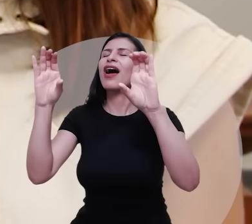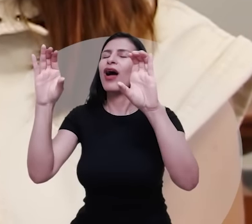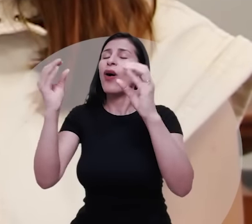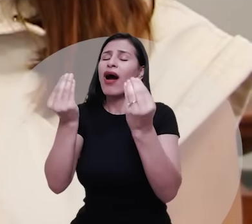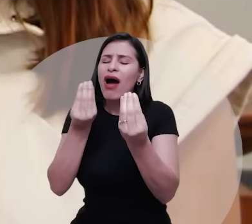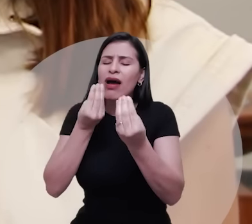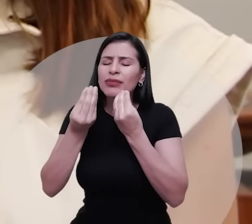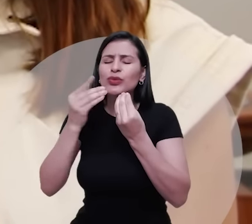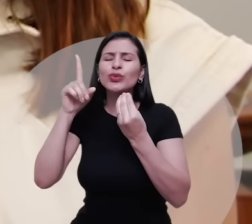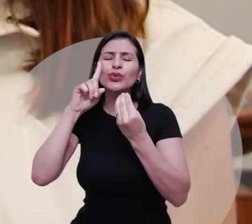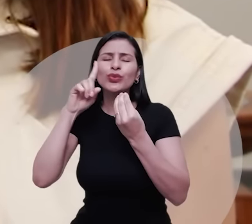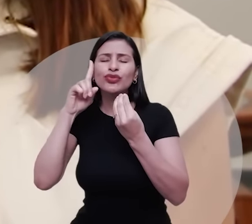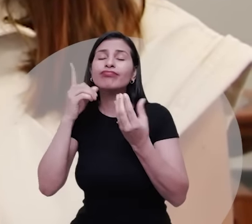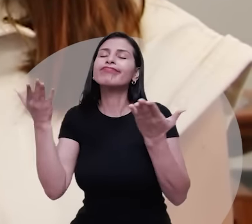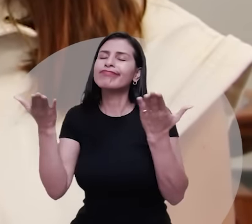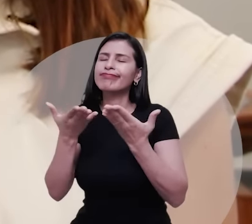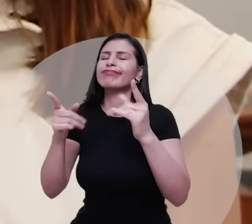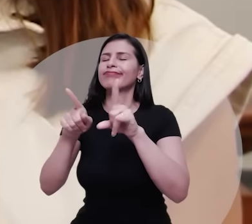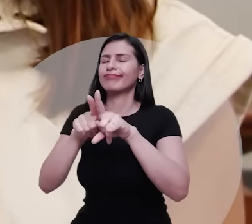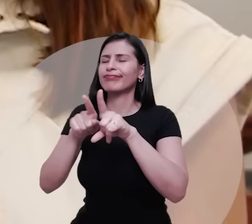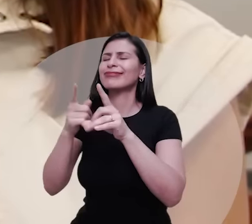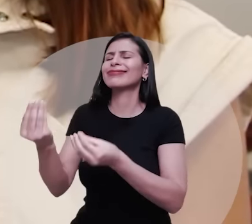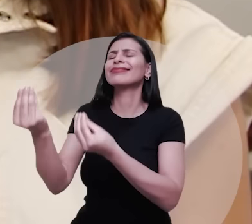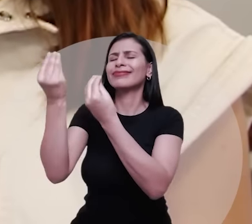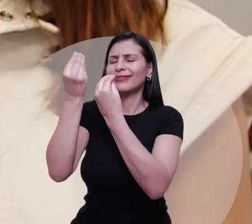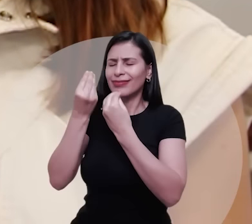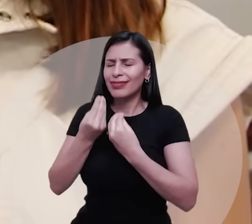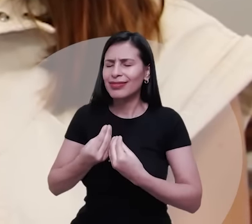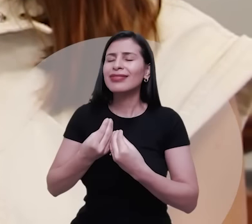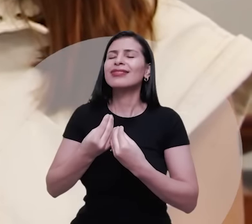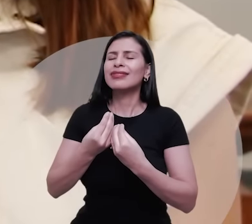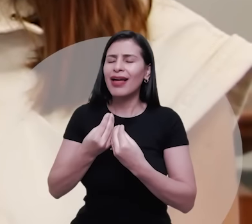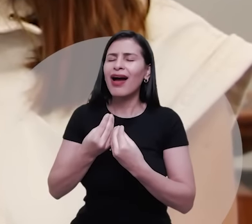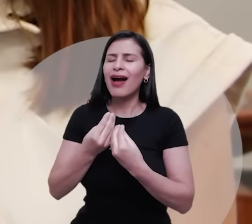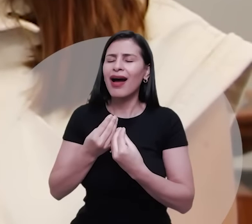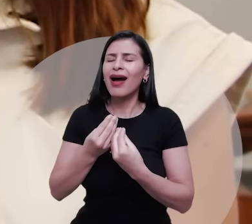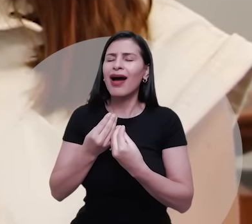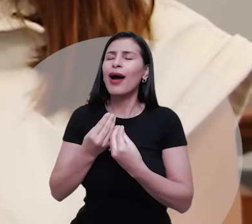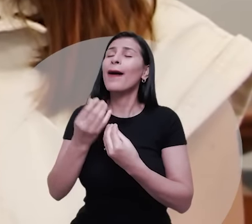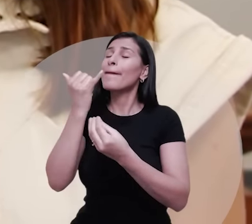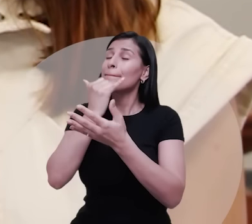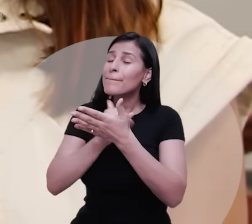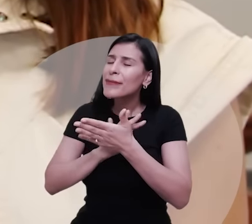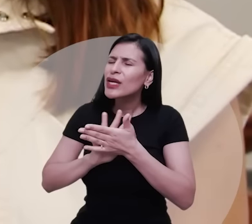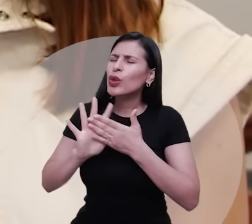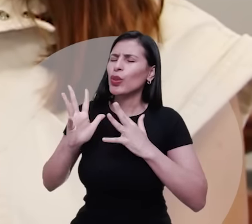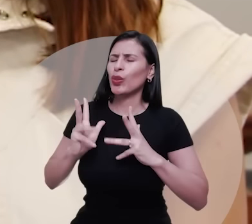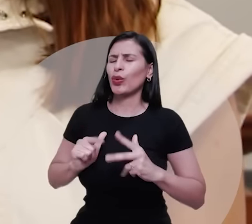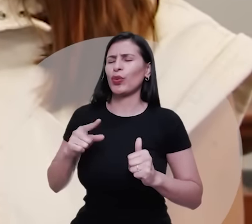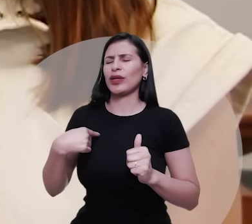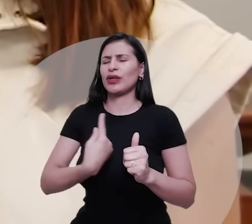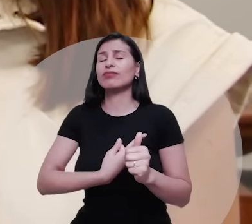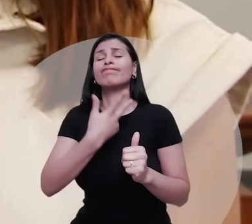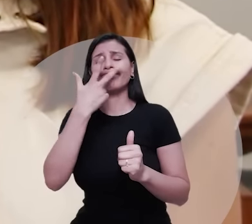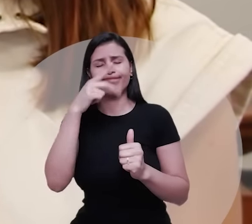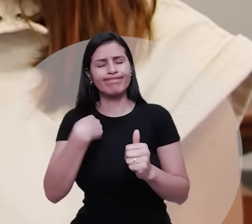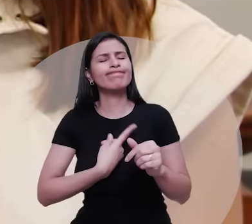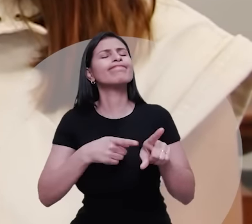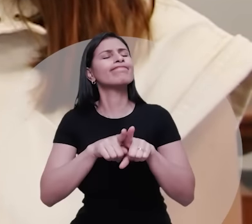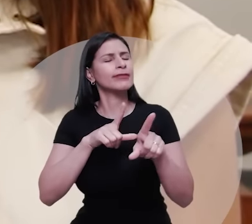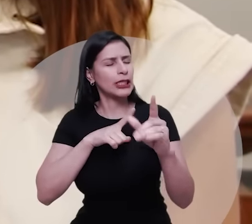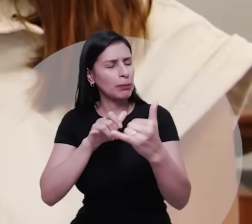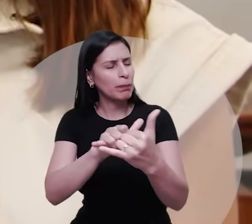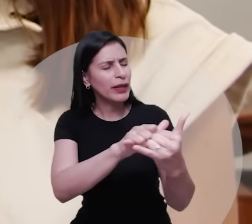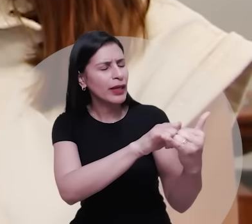pão nosso de cada dia nos dá hoje, e perdoa-nos as nossas dívidas, assim como nós também perdoamos aos